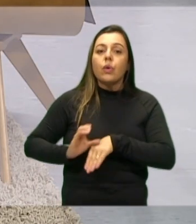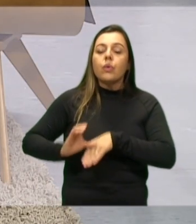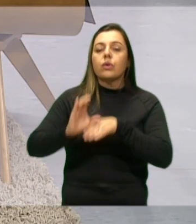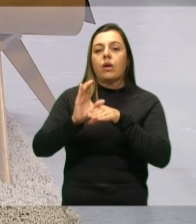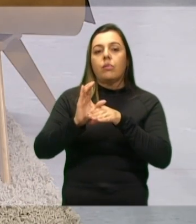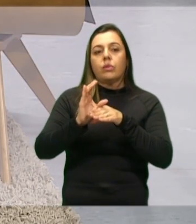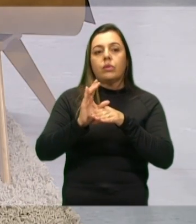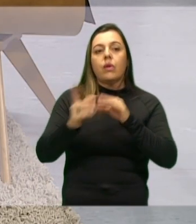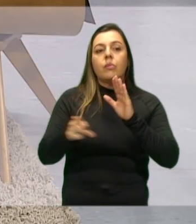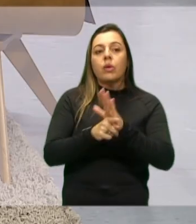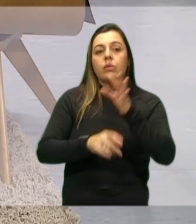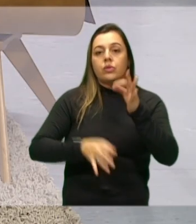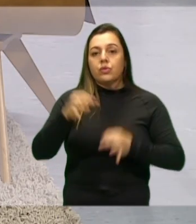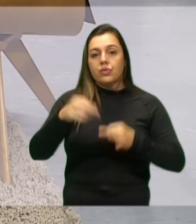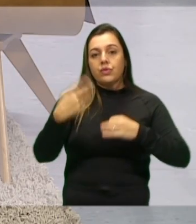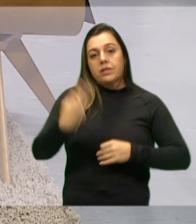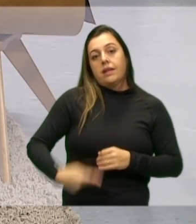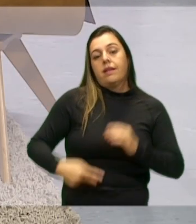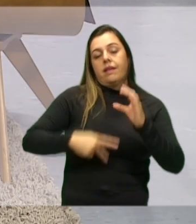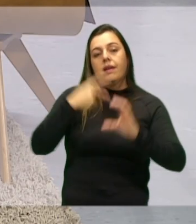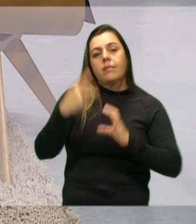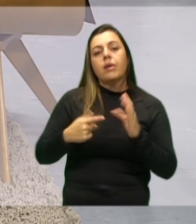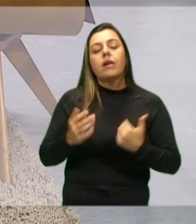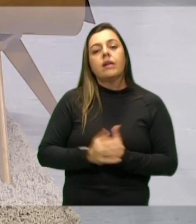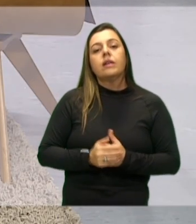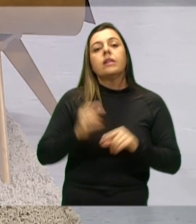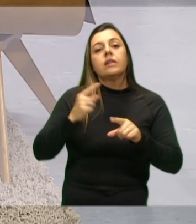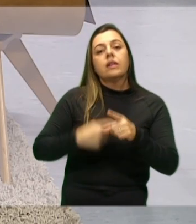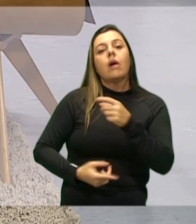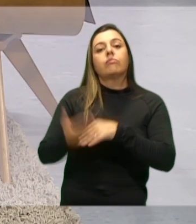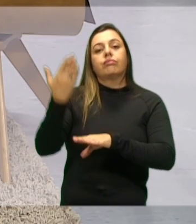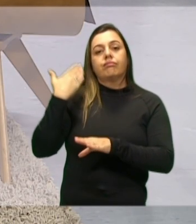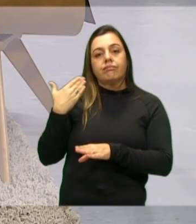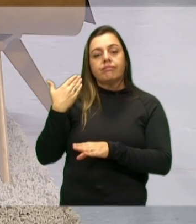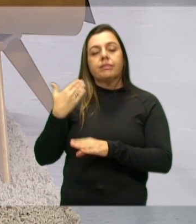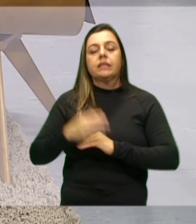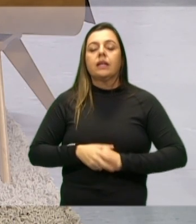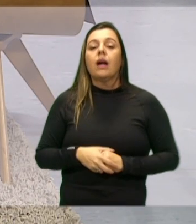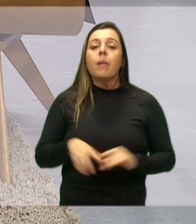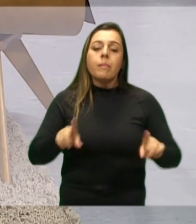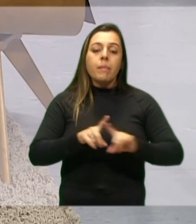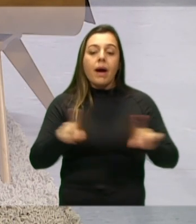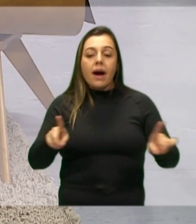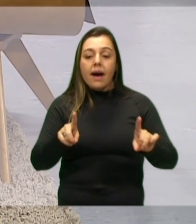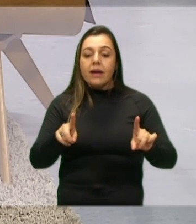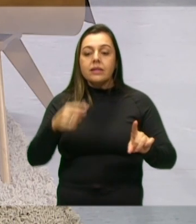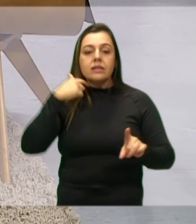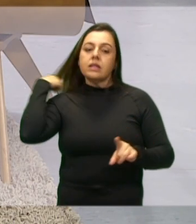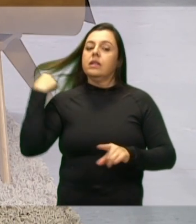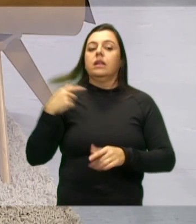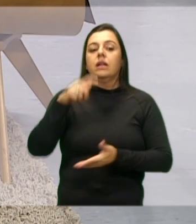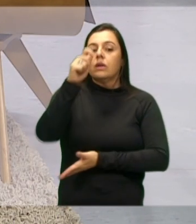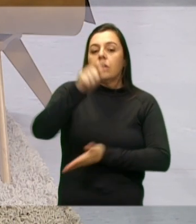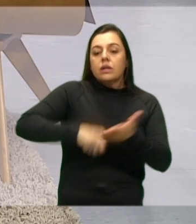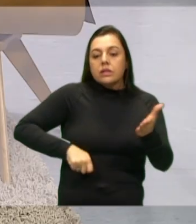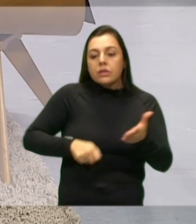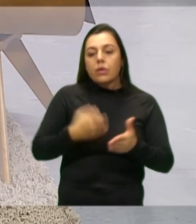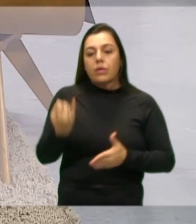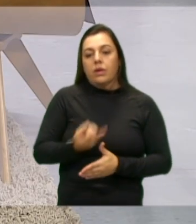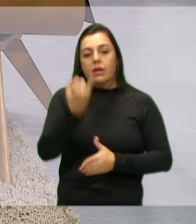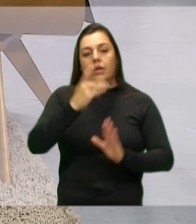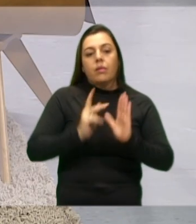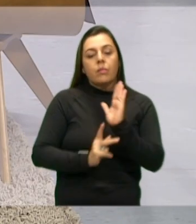de Constituição e Justiça da Casa, assim como foi na última legislatura. Mas dessa vez assinou um